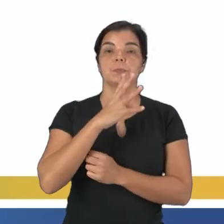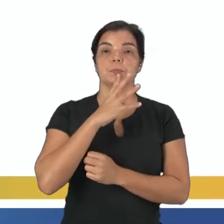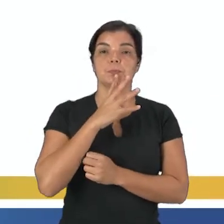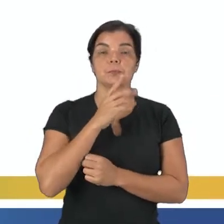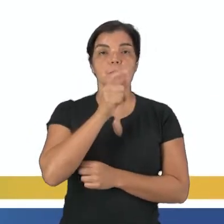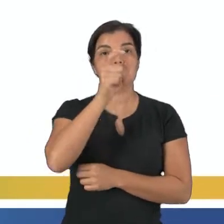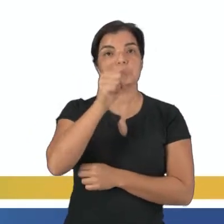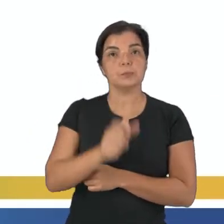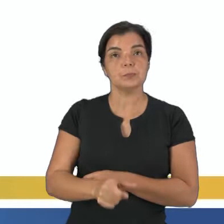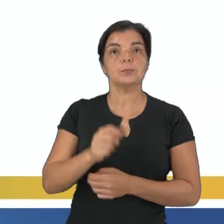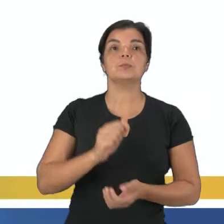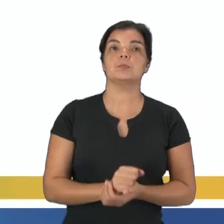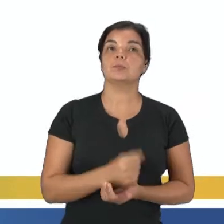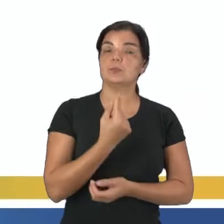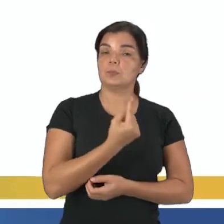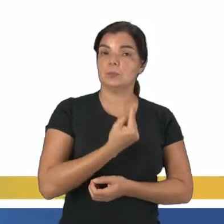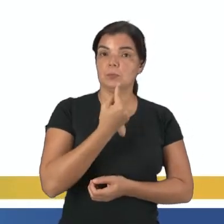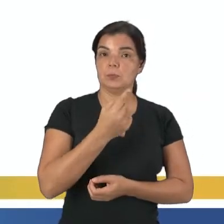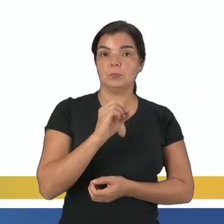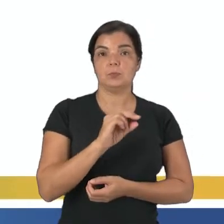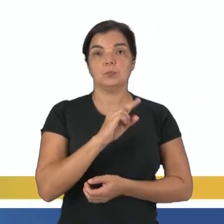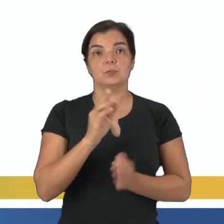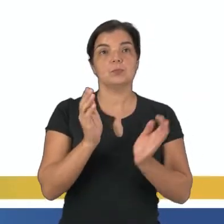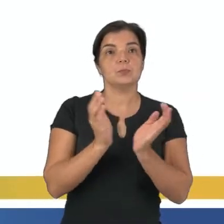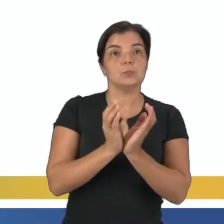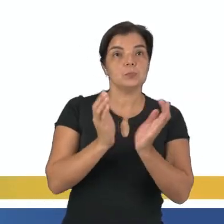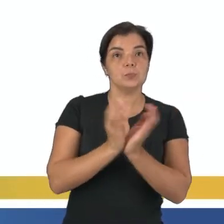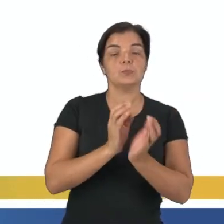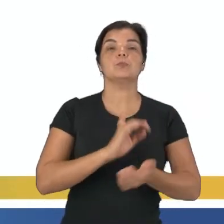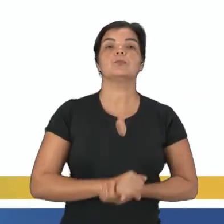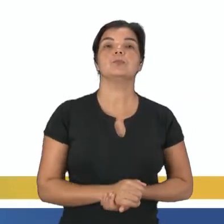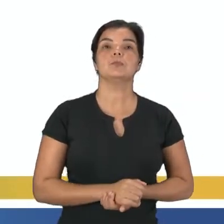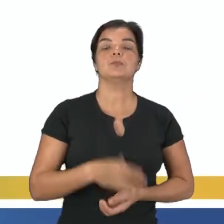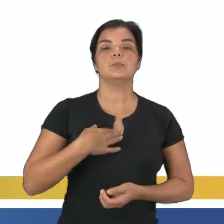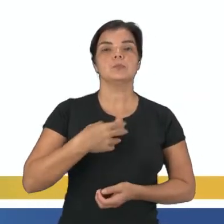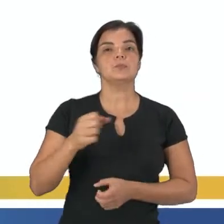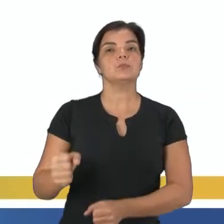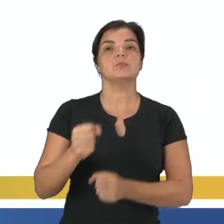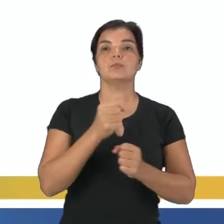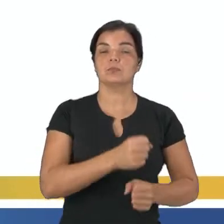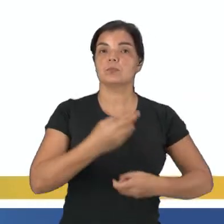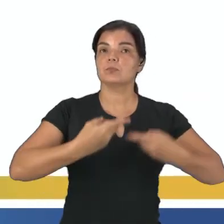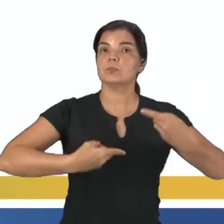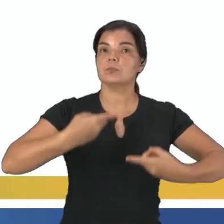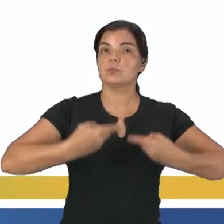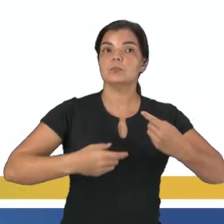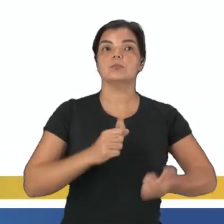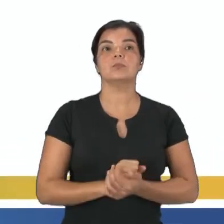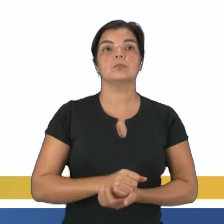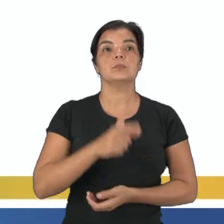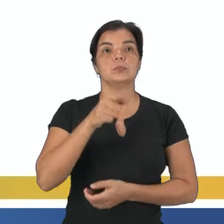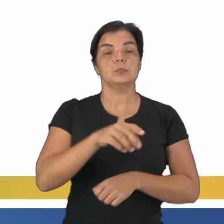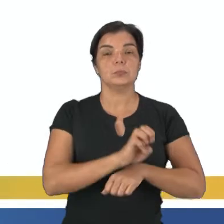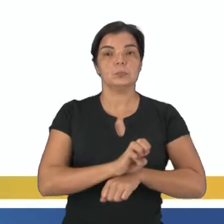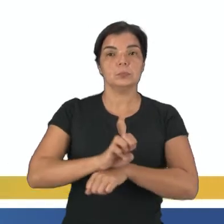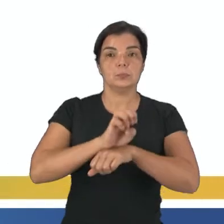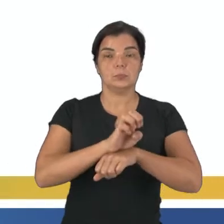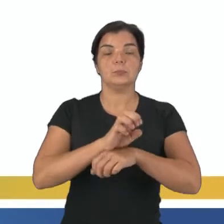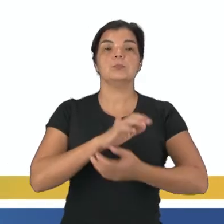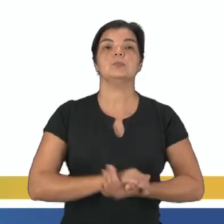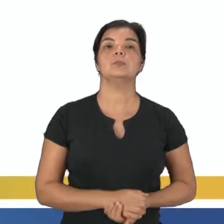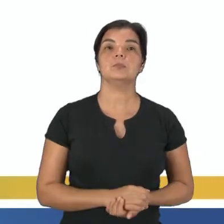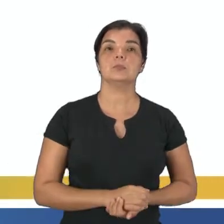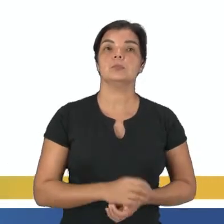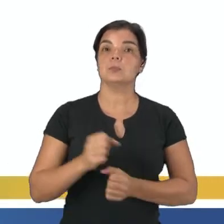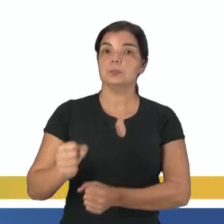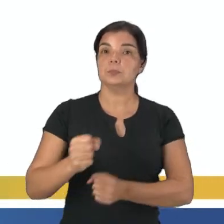direitos reconhecidos ao indivíduo, isoladamente ou em grupo, em face da autoridade política e perante